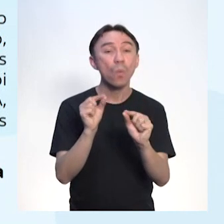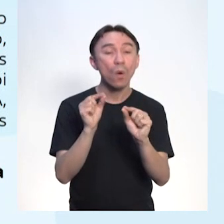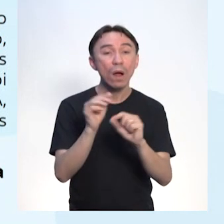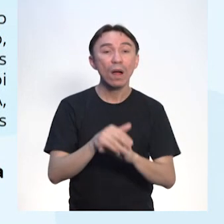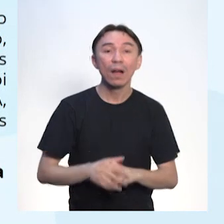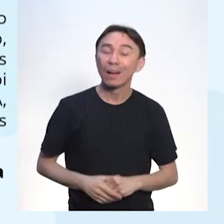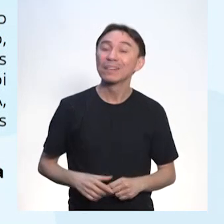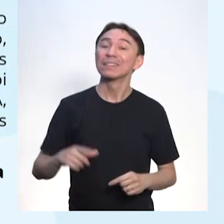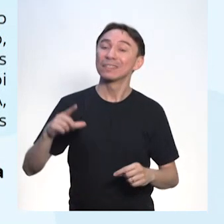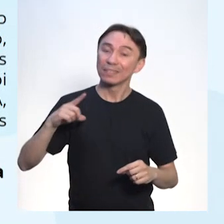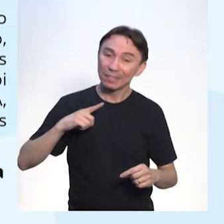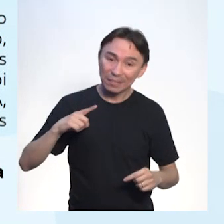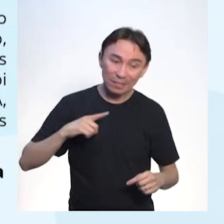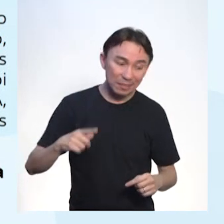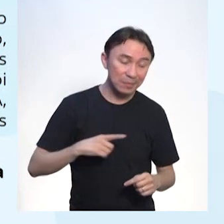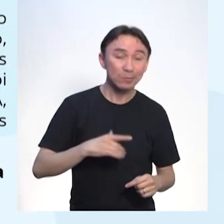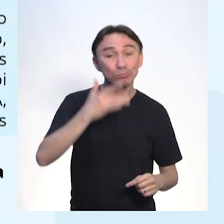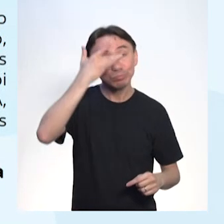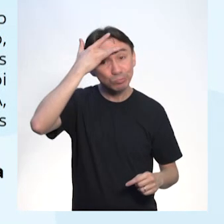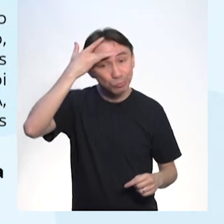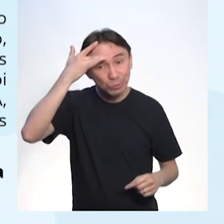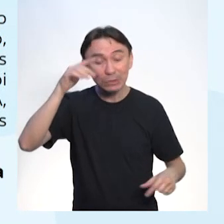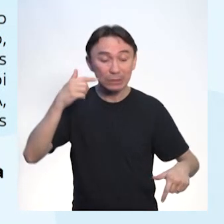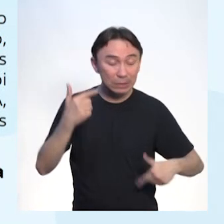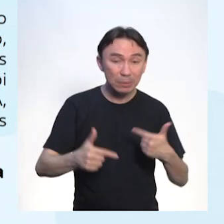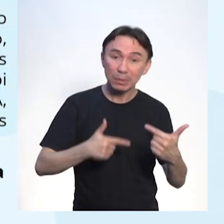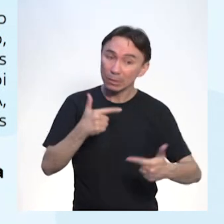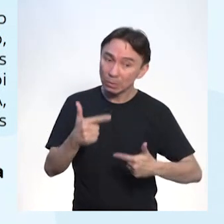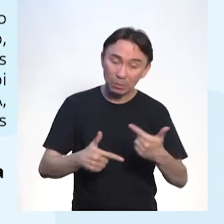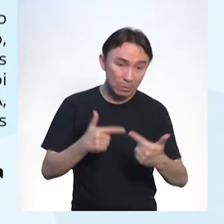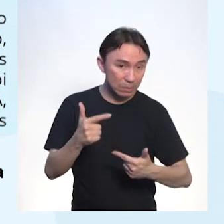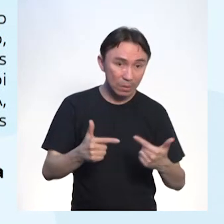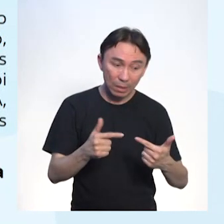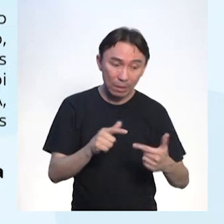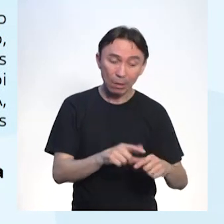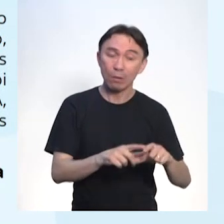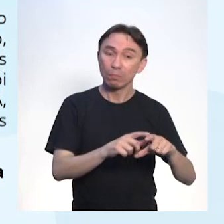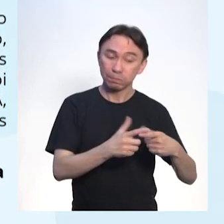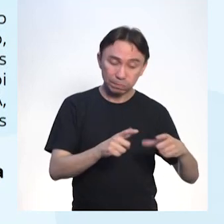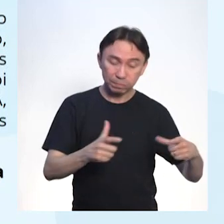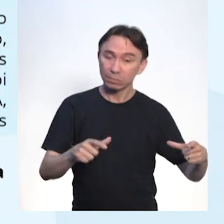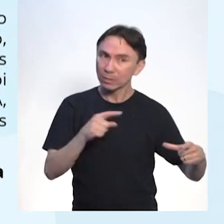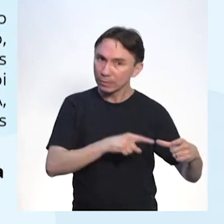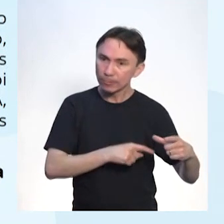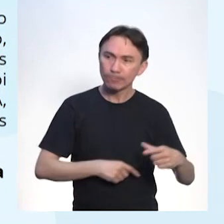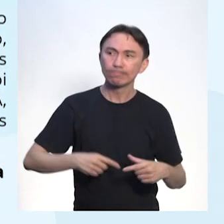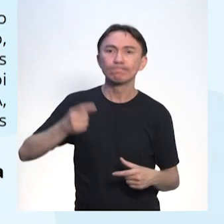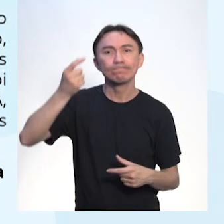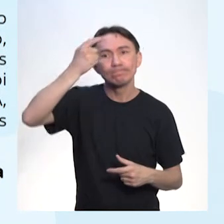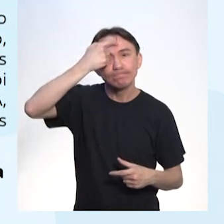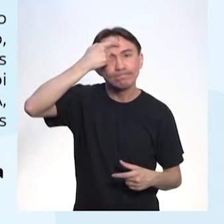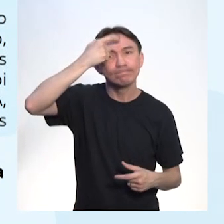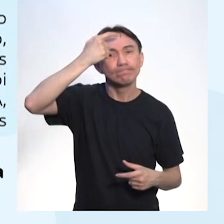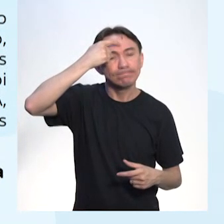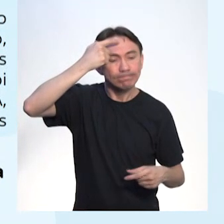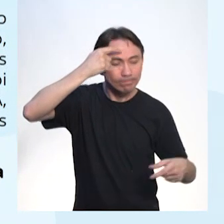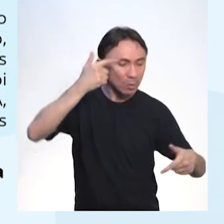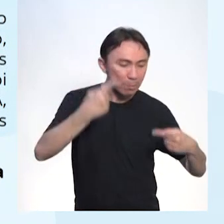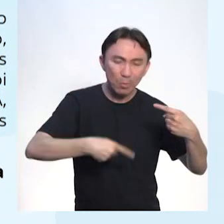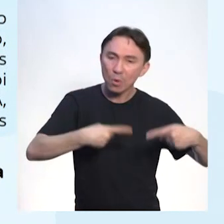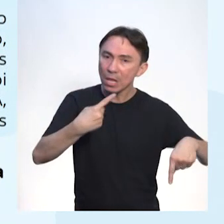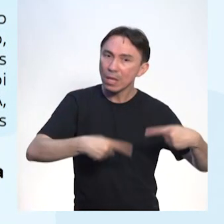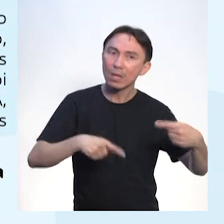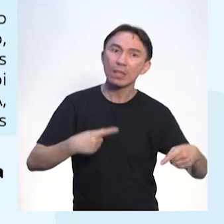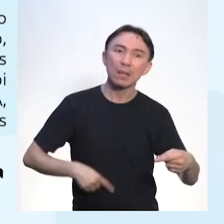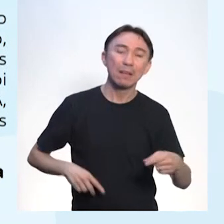de trabalhadores cuja consciência política, forjada pelas organizações sindicais e pela